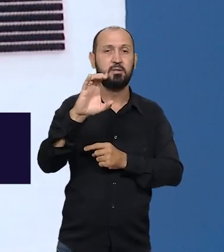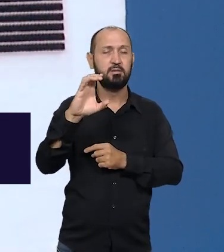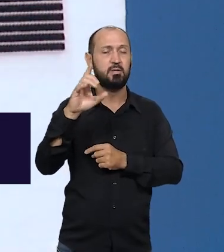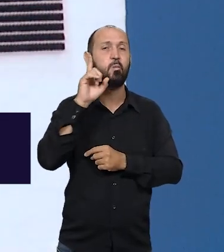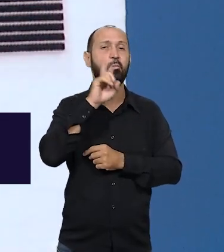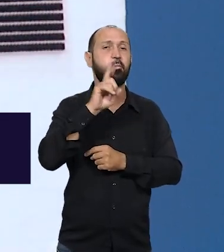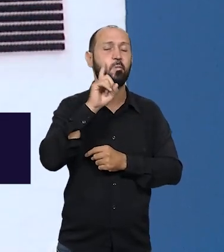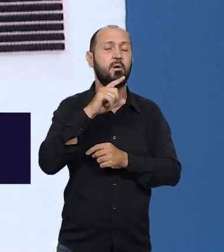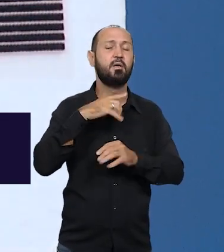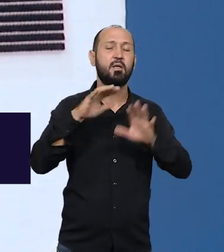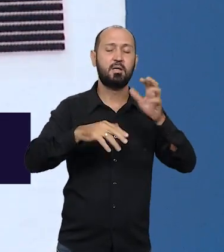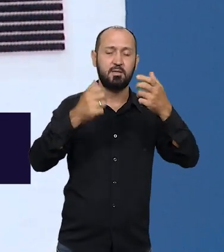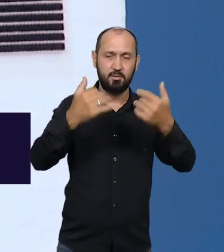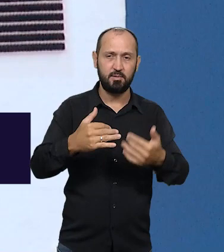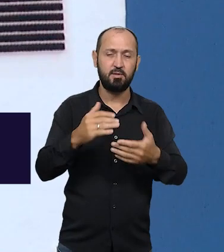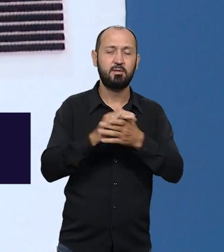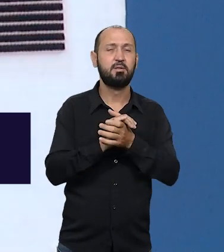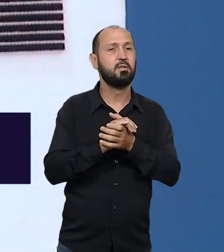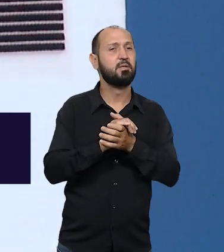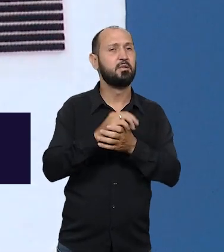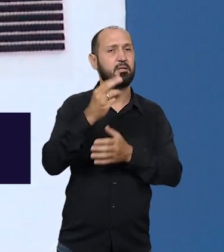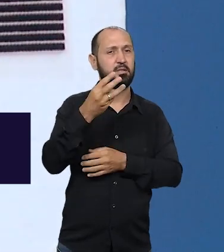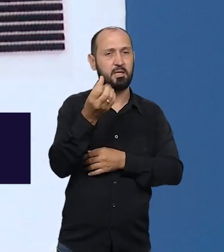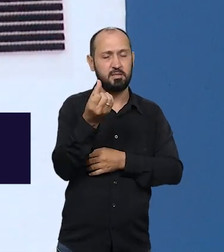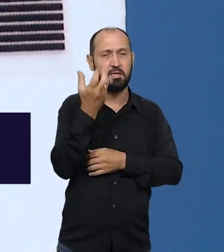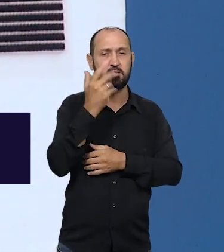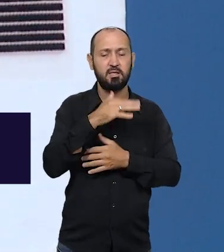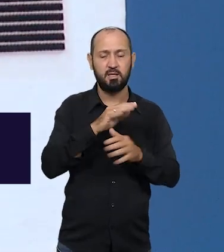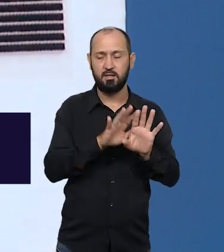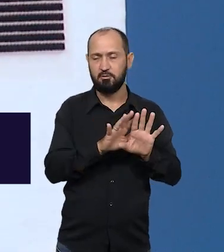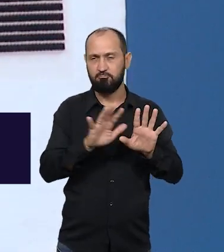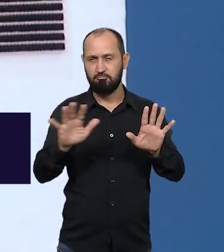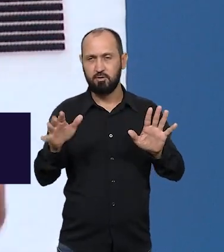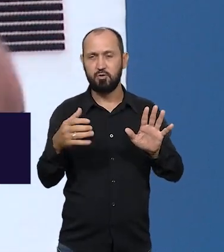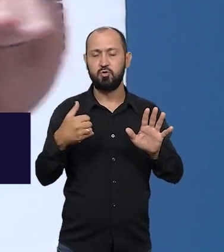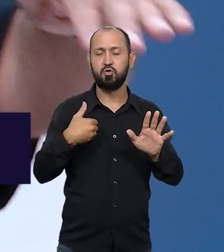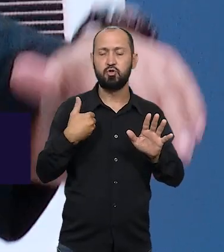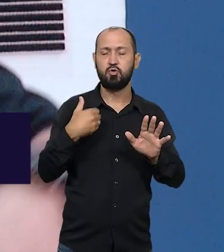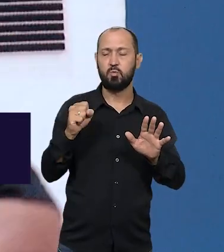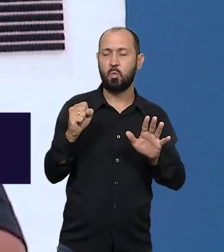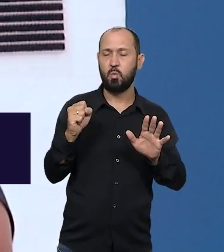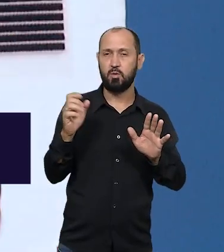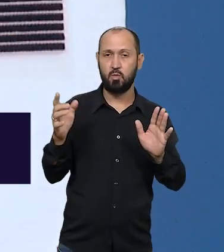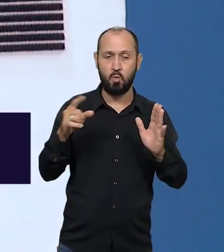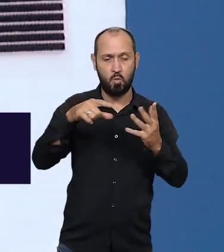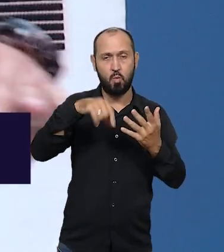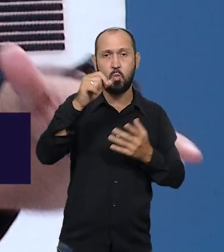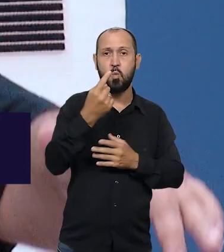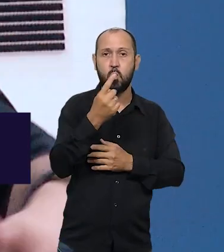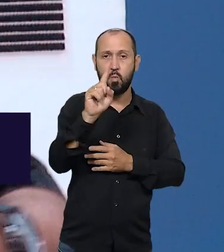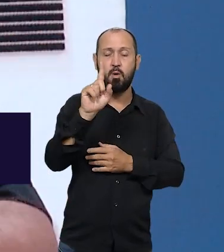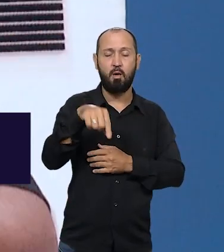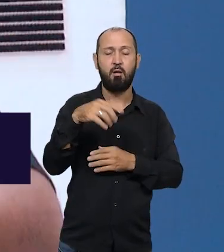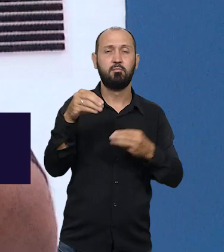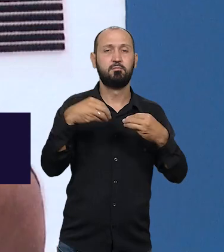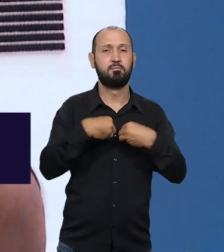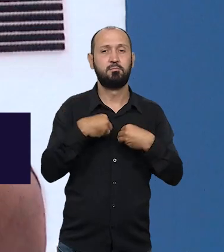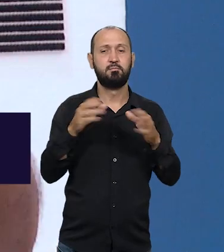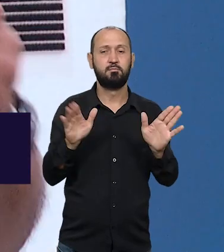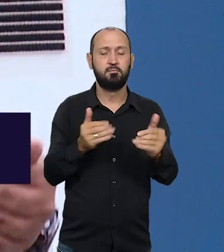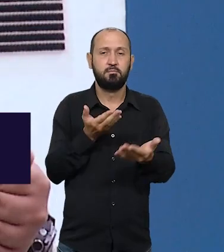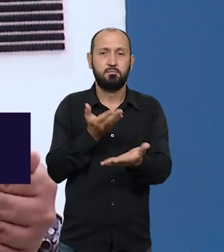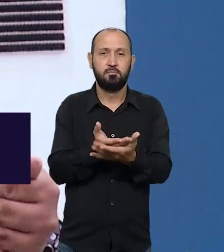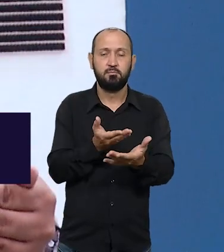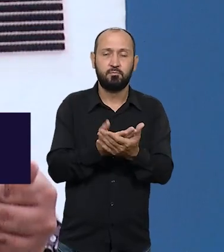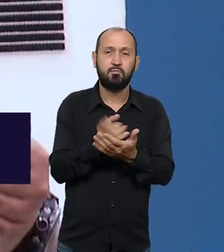36 crianças na faixa etária de 8 anos, uma é autista. Então, dentro de uma sala, para a gente imaginar, dentro de uma sala de aula, existe, de